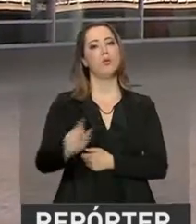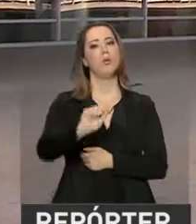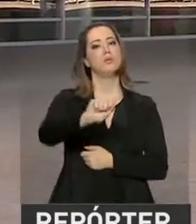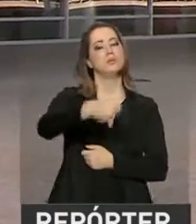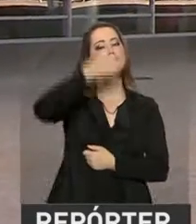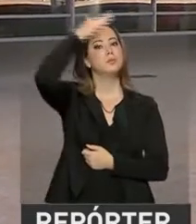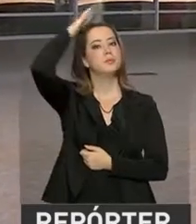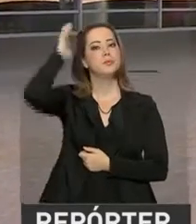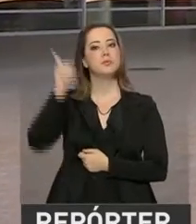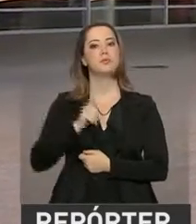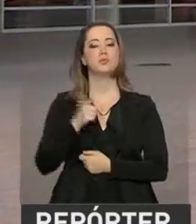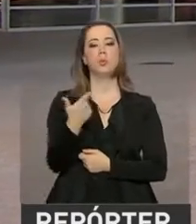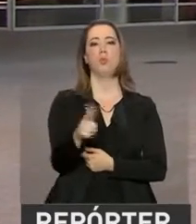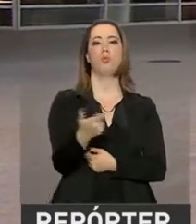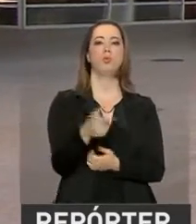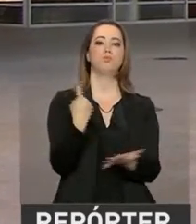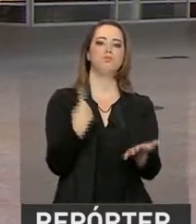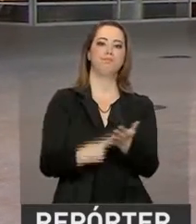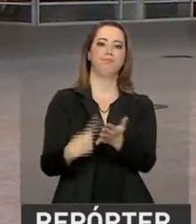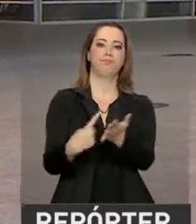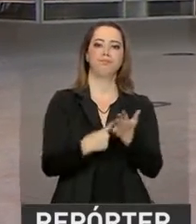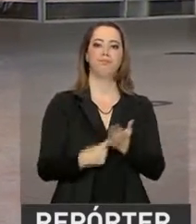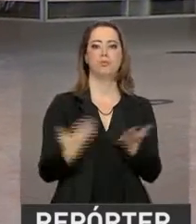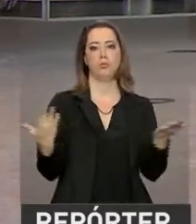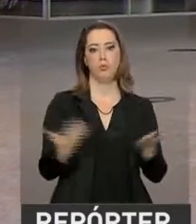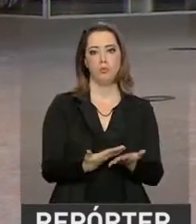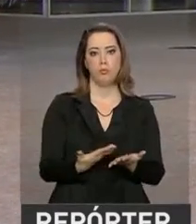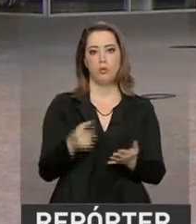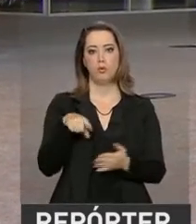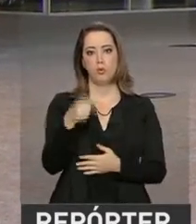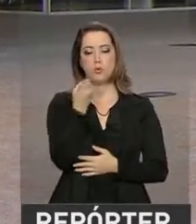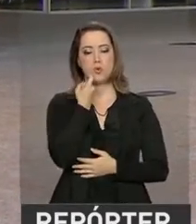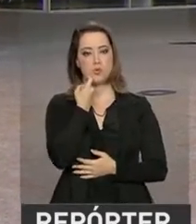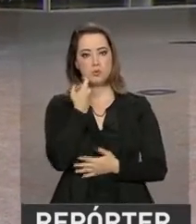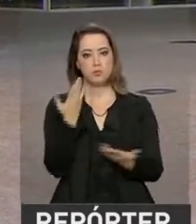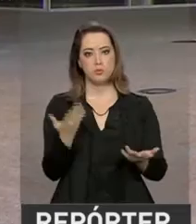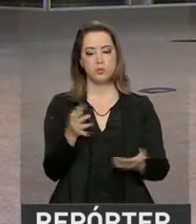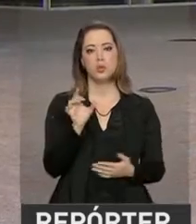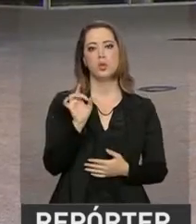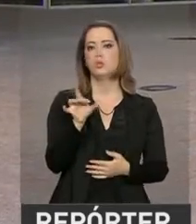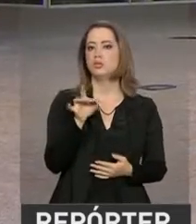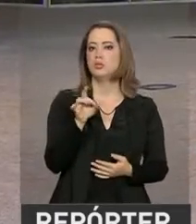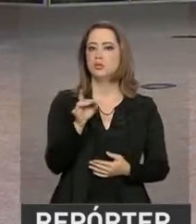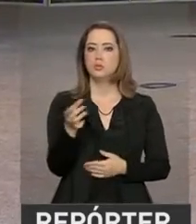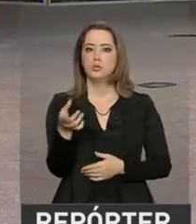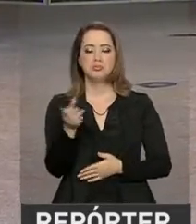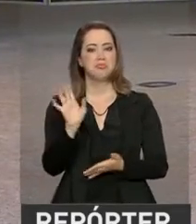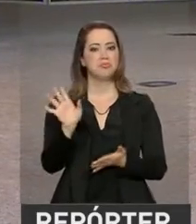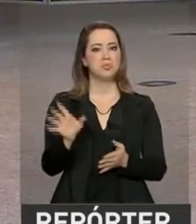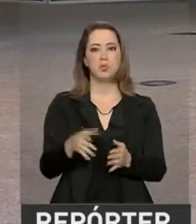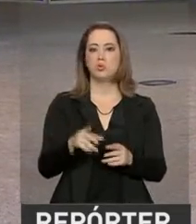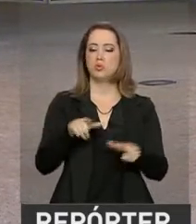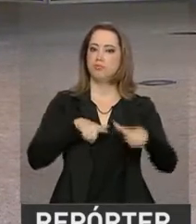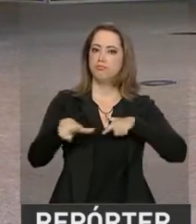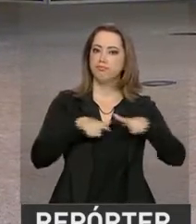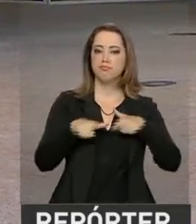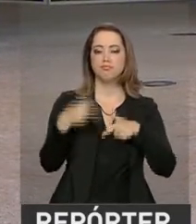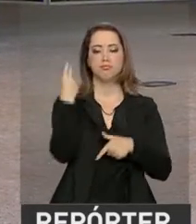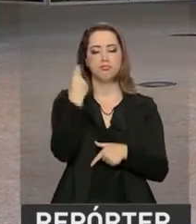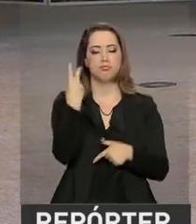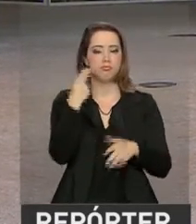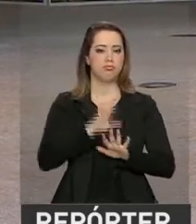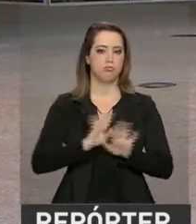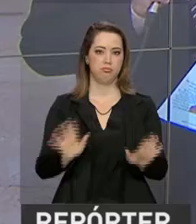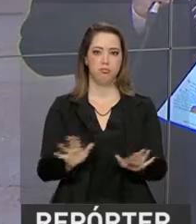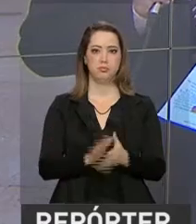exercício, Michel Temer, não tem compromissos previstos para essa sexta-feira, por enquanto apenas despachos internos na agenda.